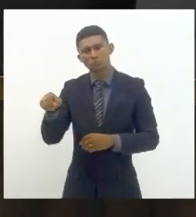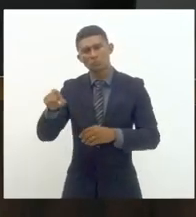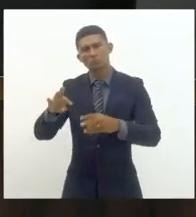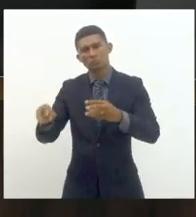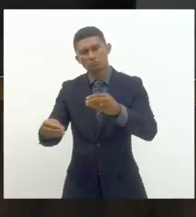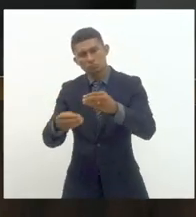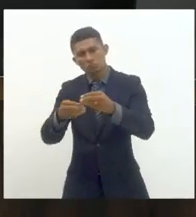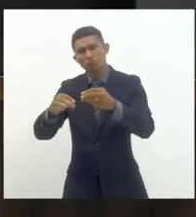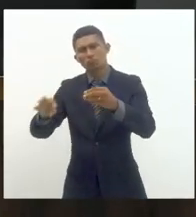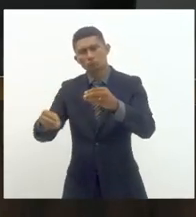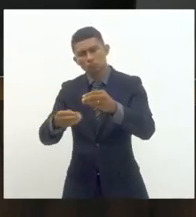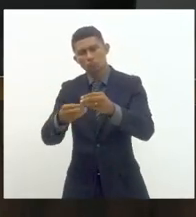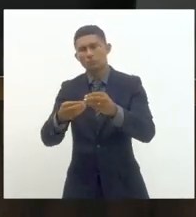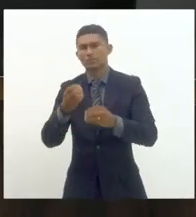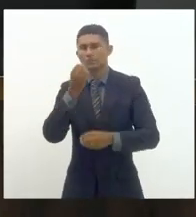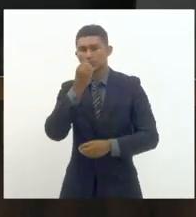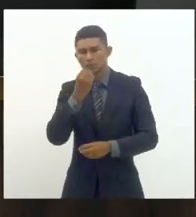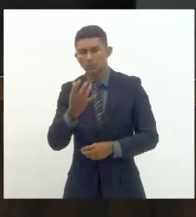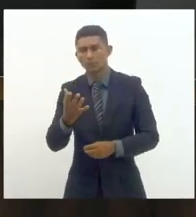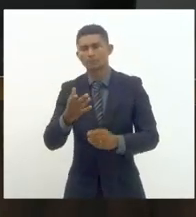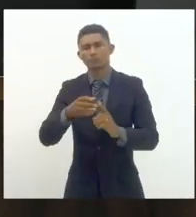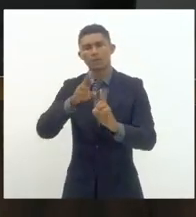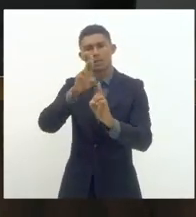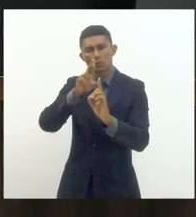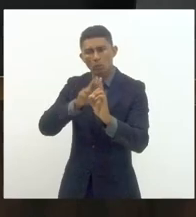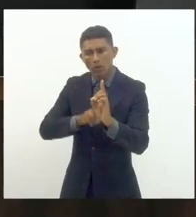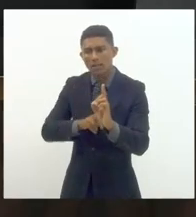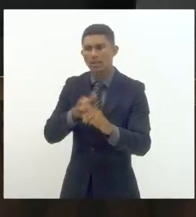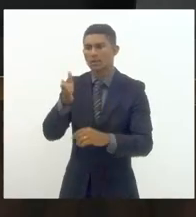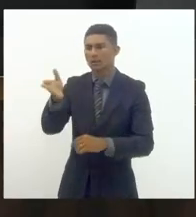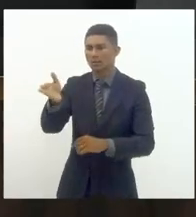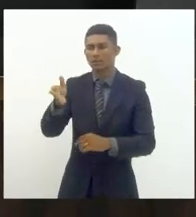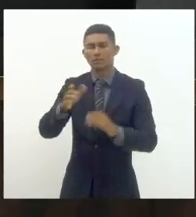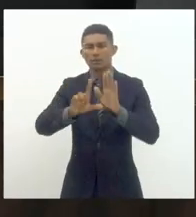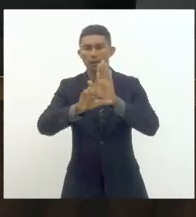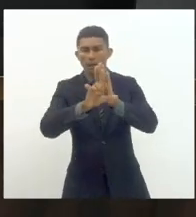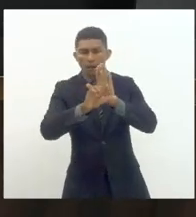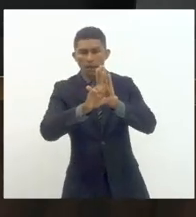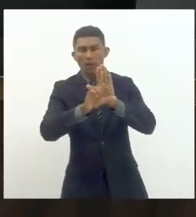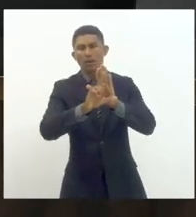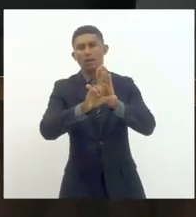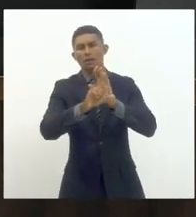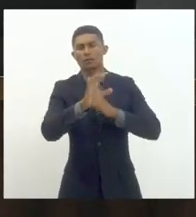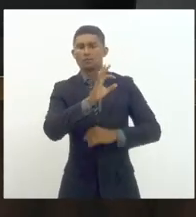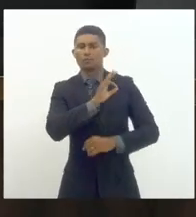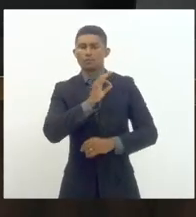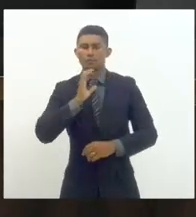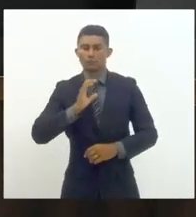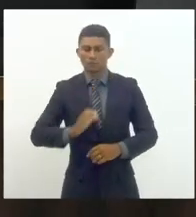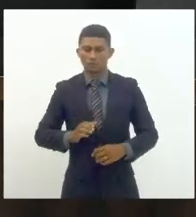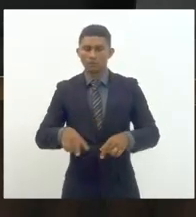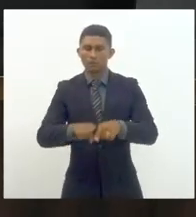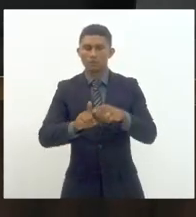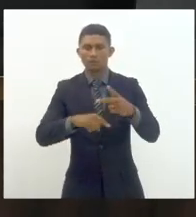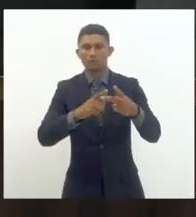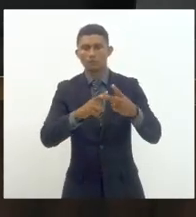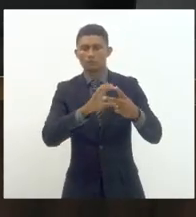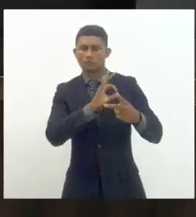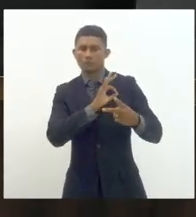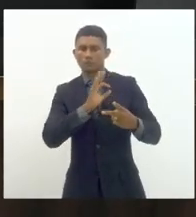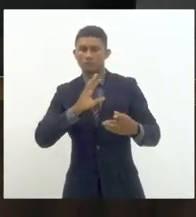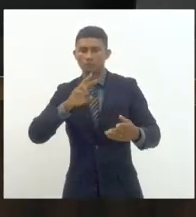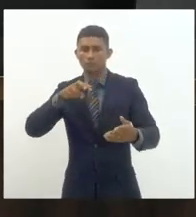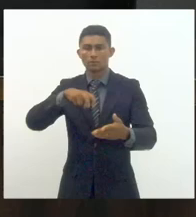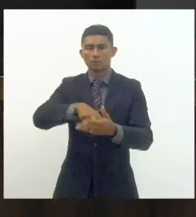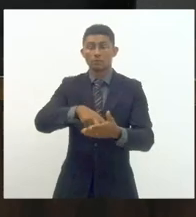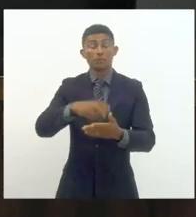senhor agregou muito nas relatorias da Lei Orgânica, da Polícia Civil e da Polícia Penal. Amanhã vai ser